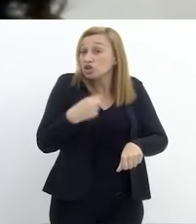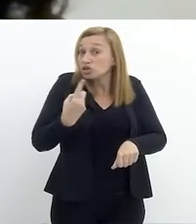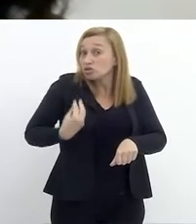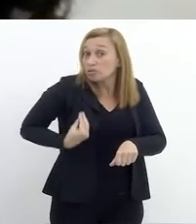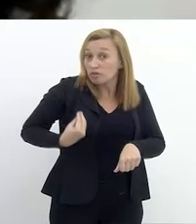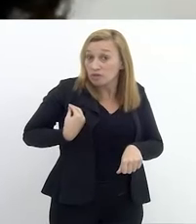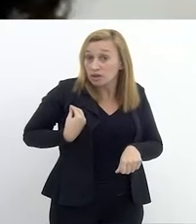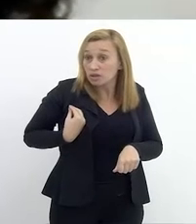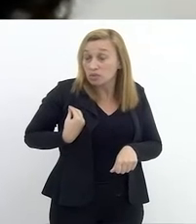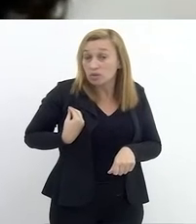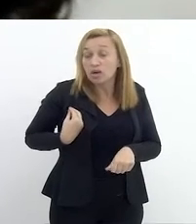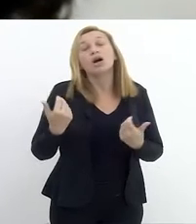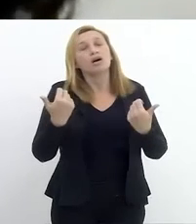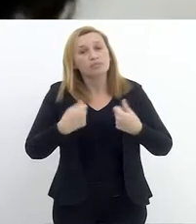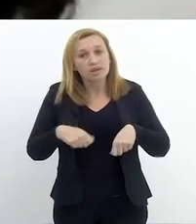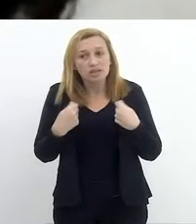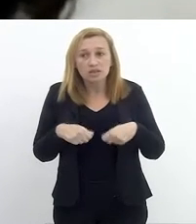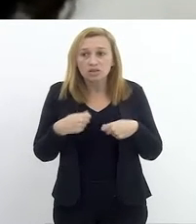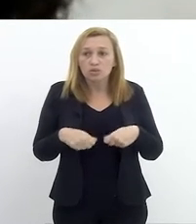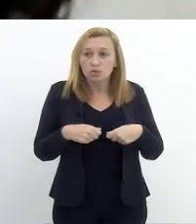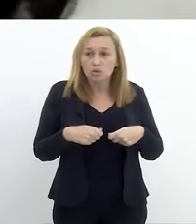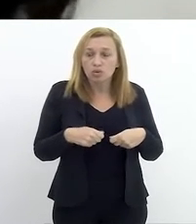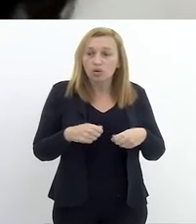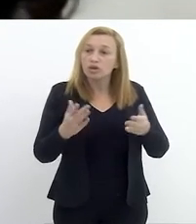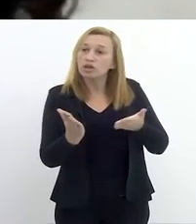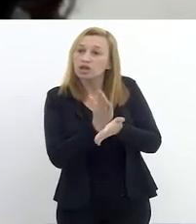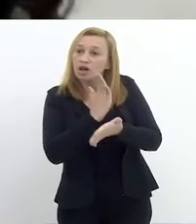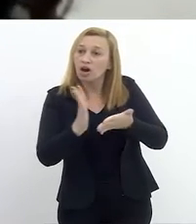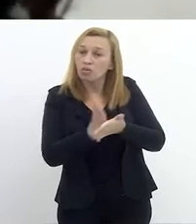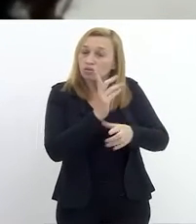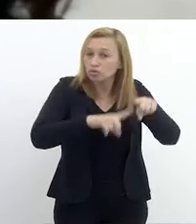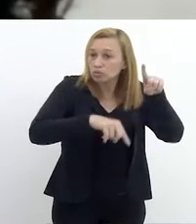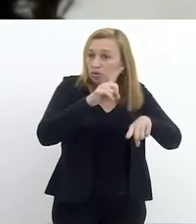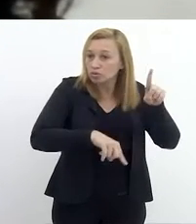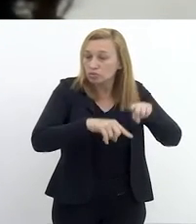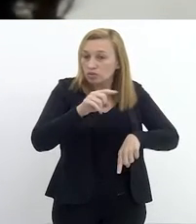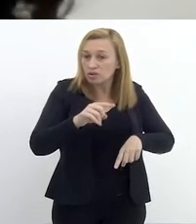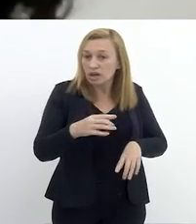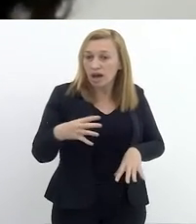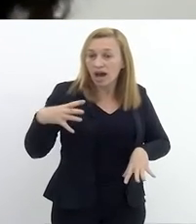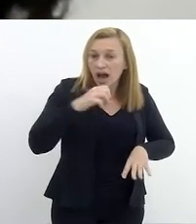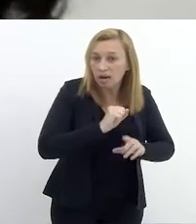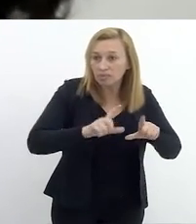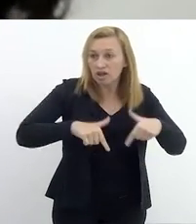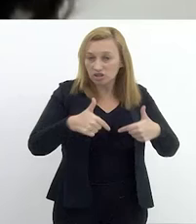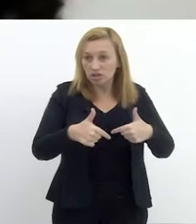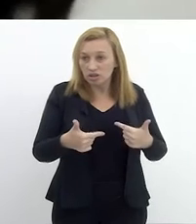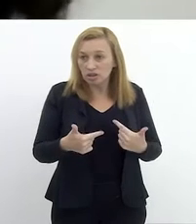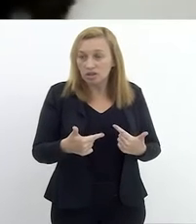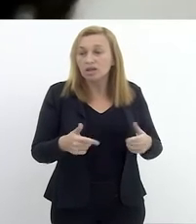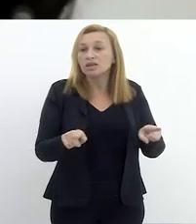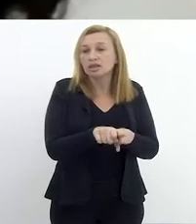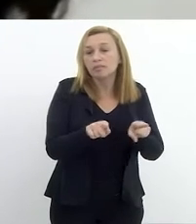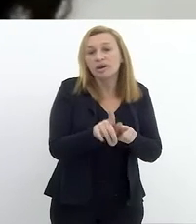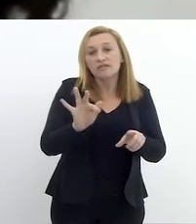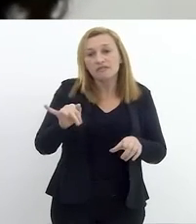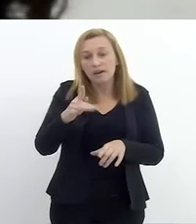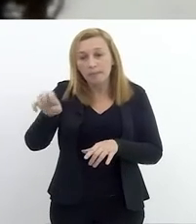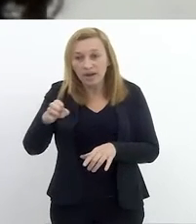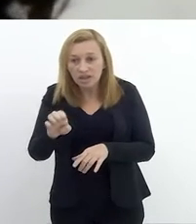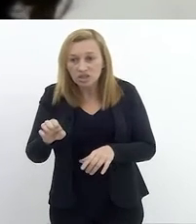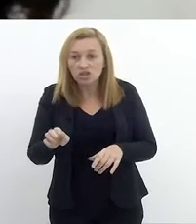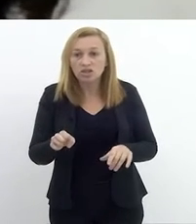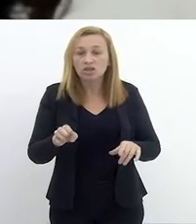conjunto de materiais demandados, né, numa situação como a gente está vivendo, ela teve que fazer com que